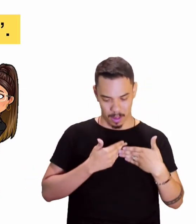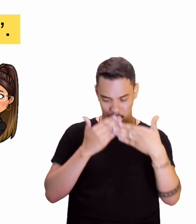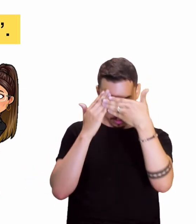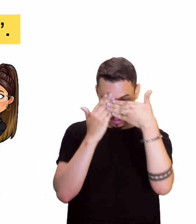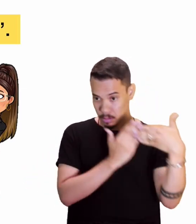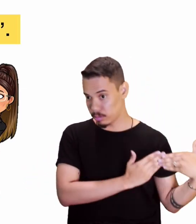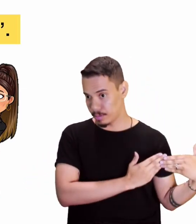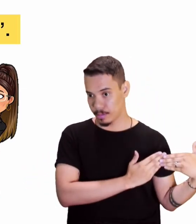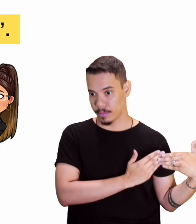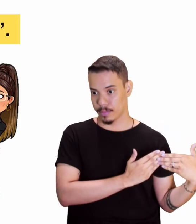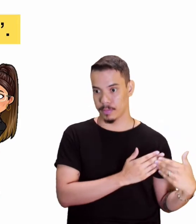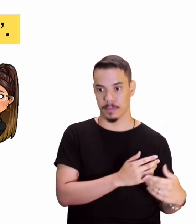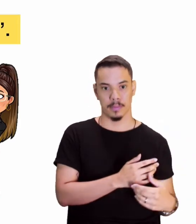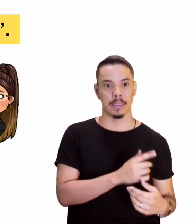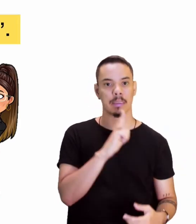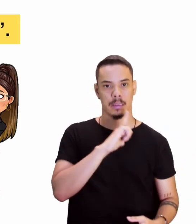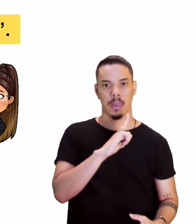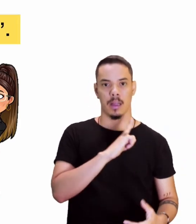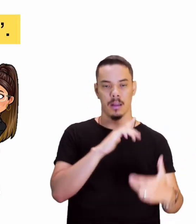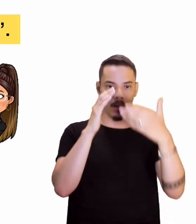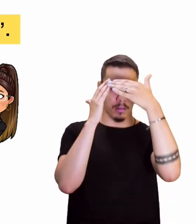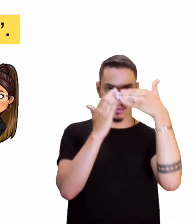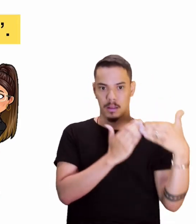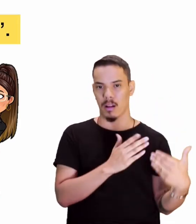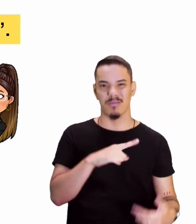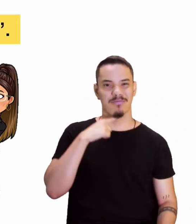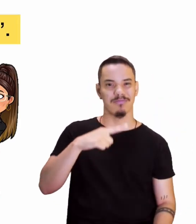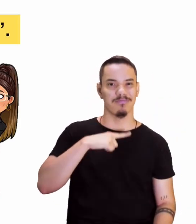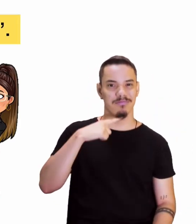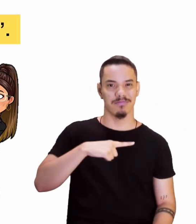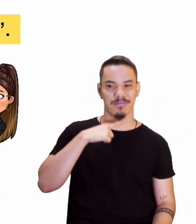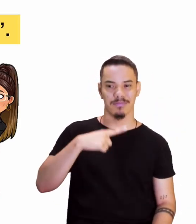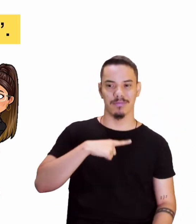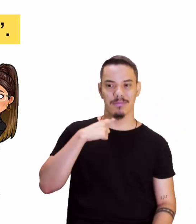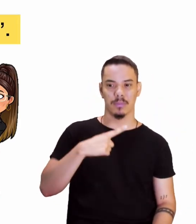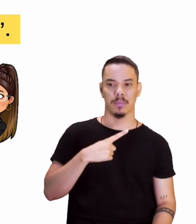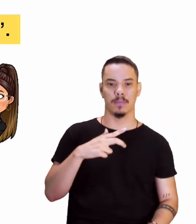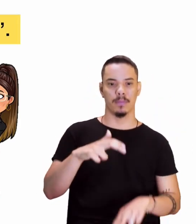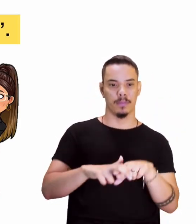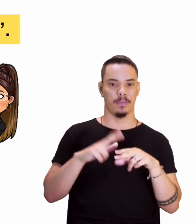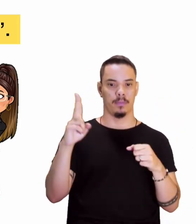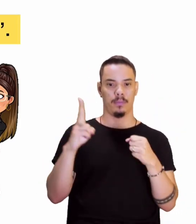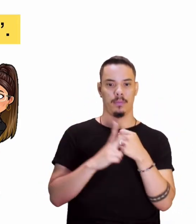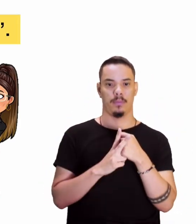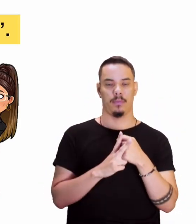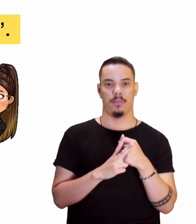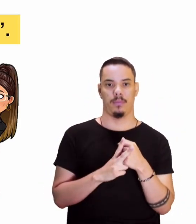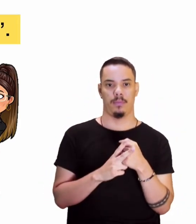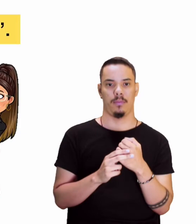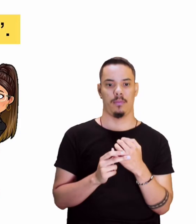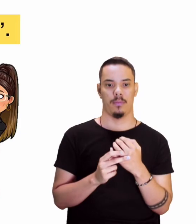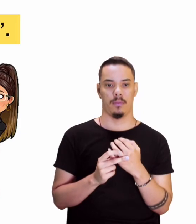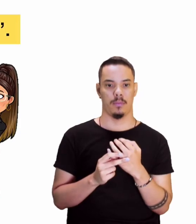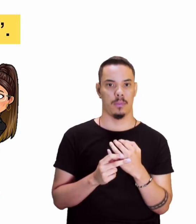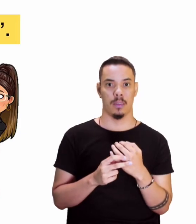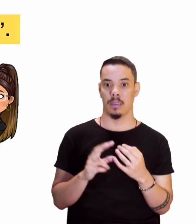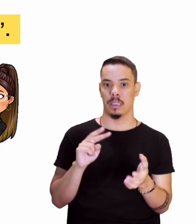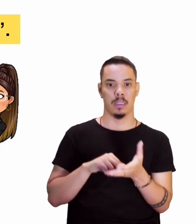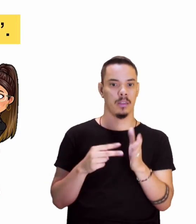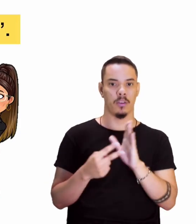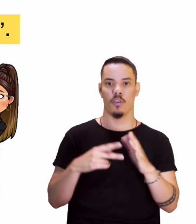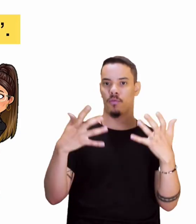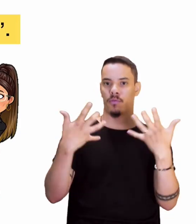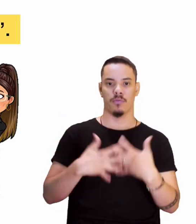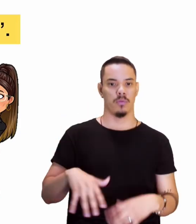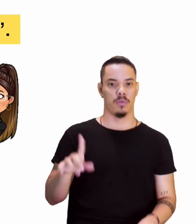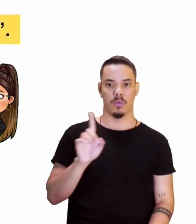da moto não mais obedece. Então, aqui, ó, foi verbo, não quer dizer que não funciona mais.